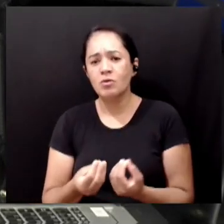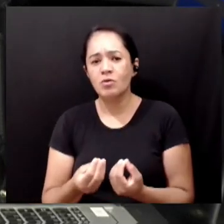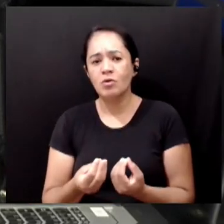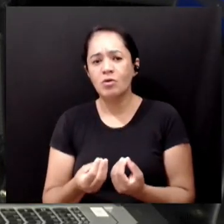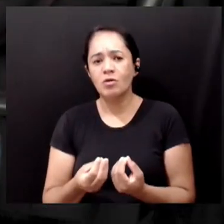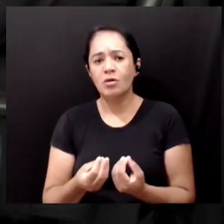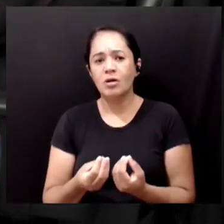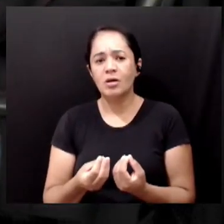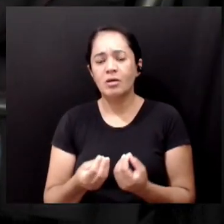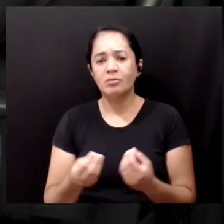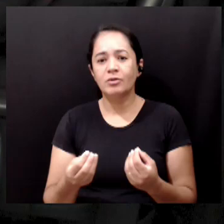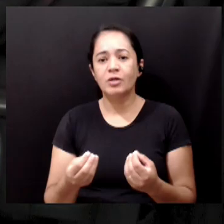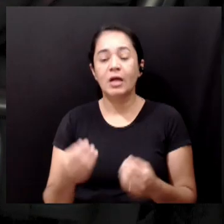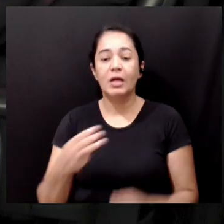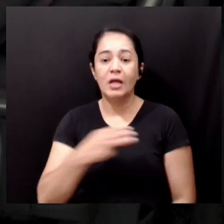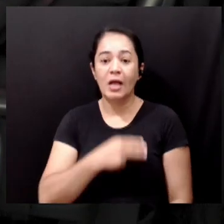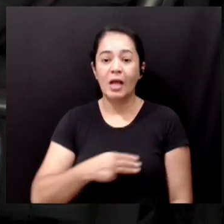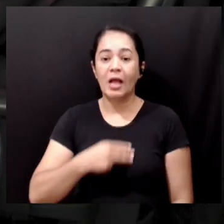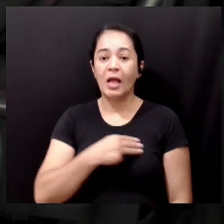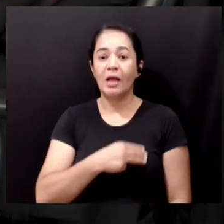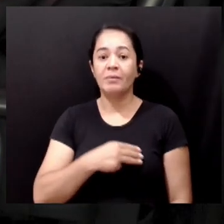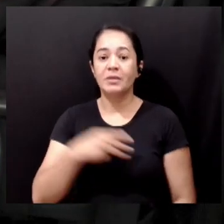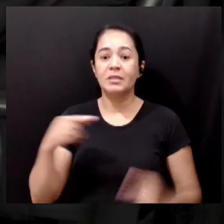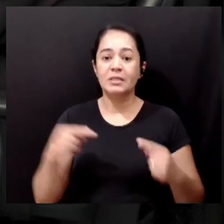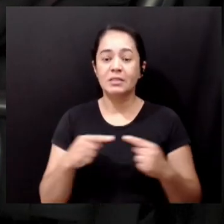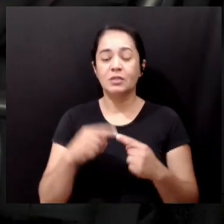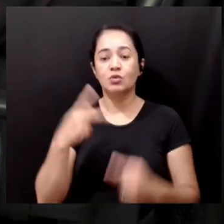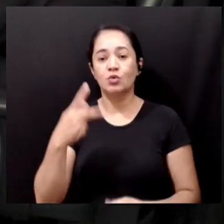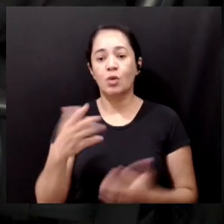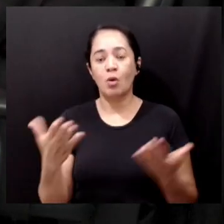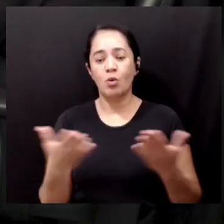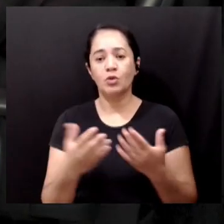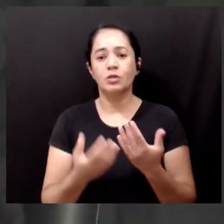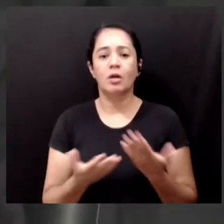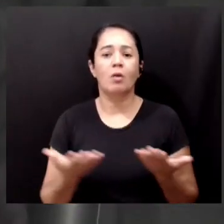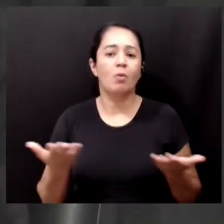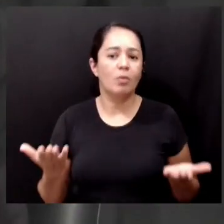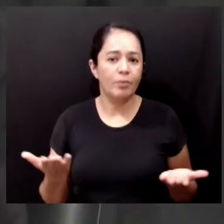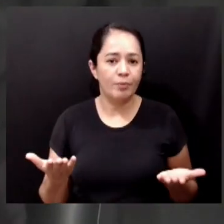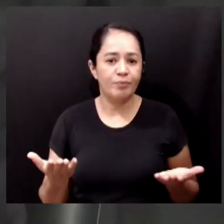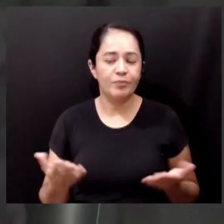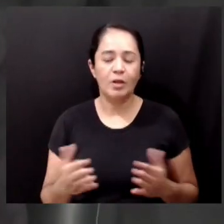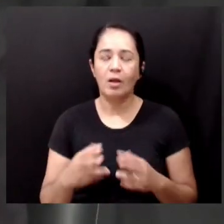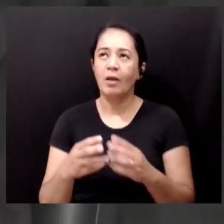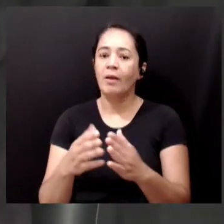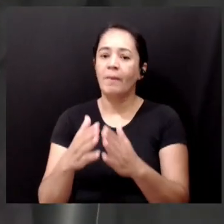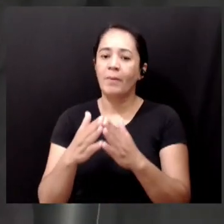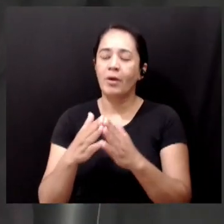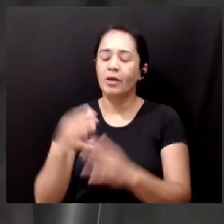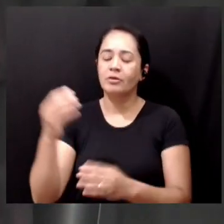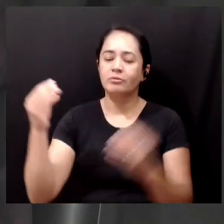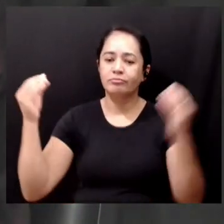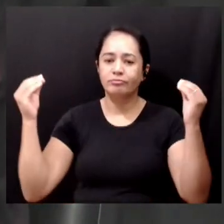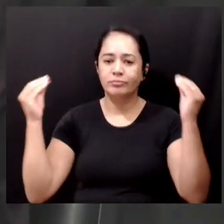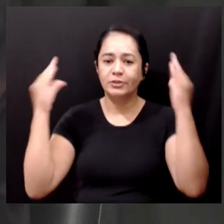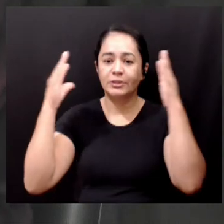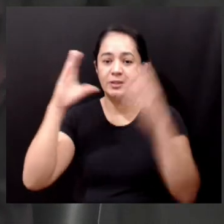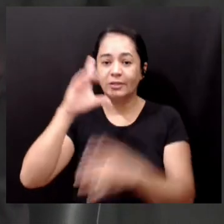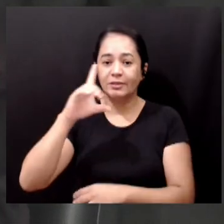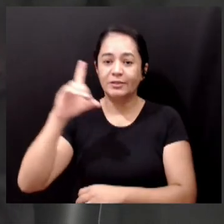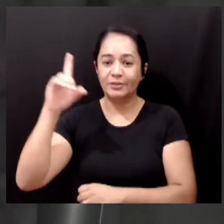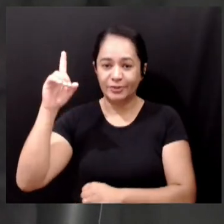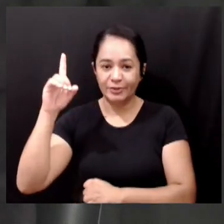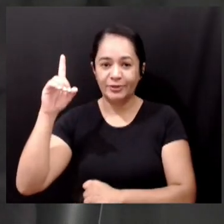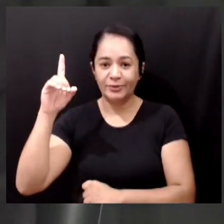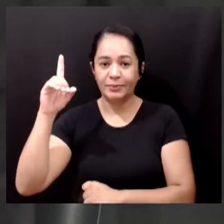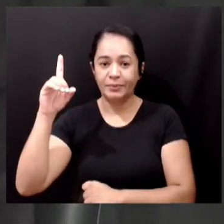missão na igreja? Na igreja hoje, pela graça de Deus, né? Bondade também do nosso pastor presidente, eu lidero